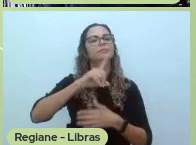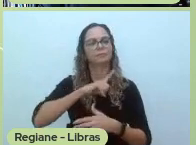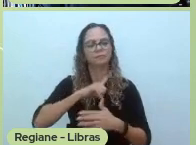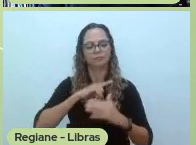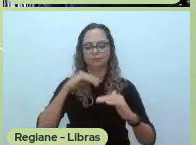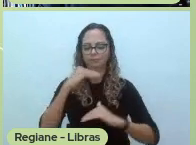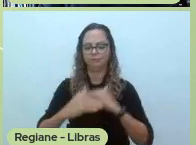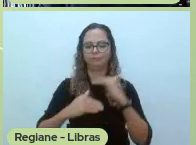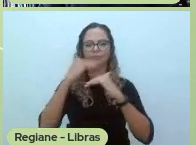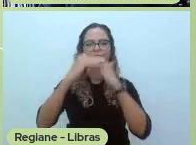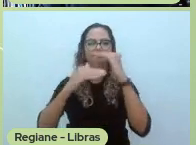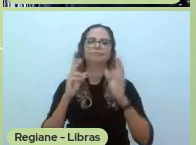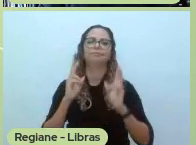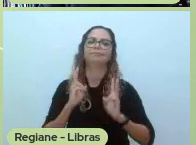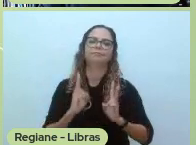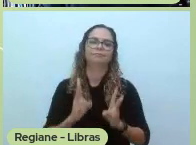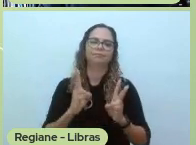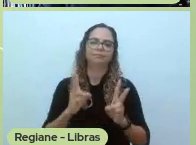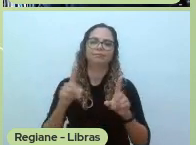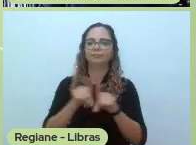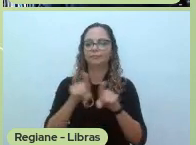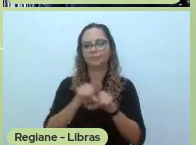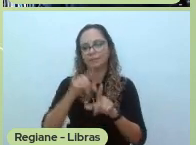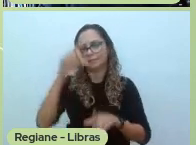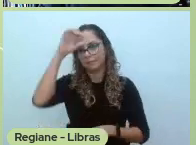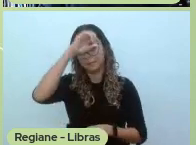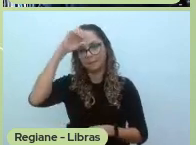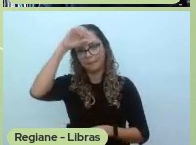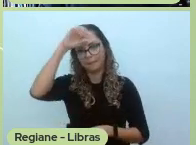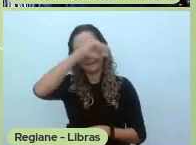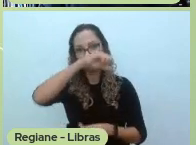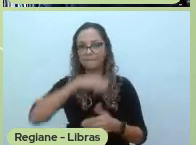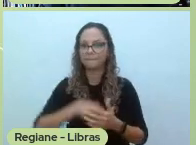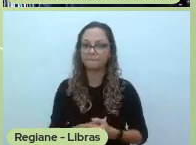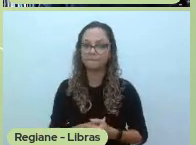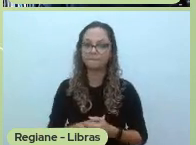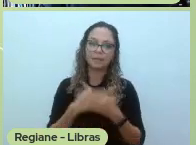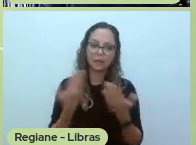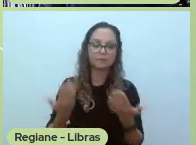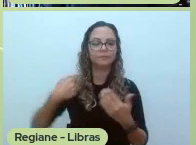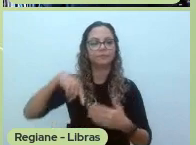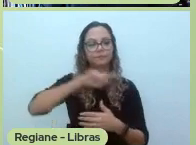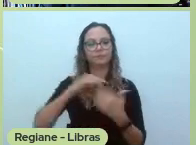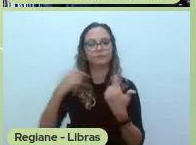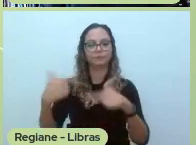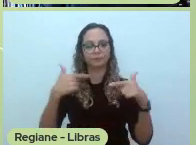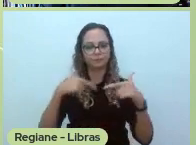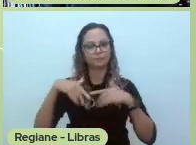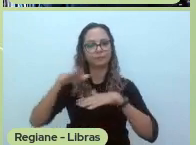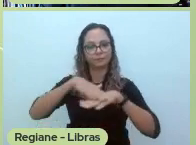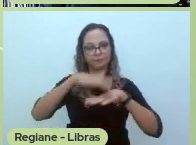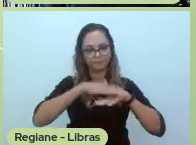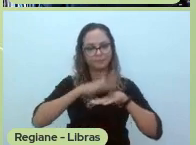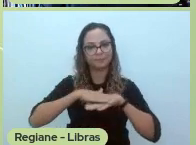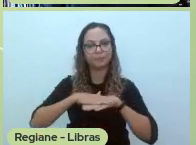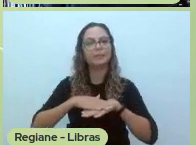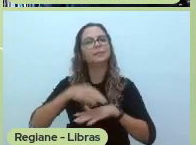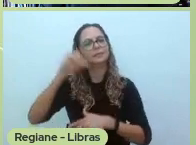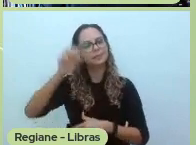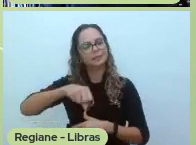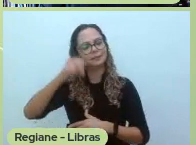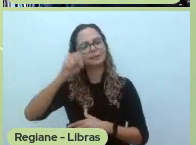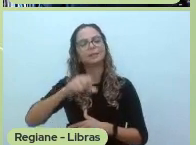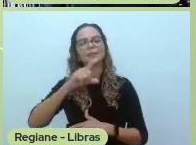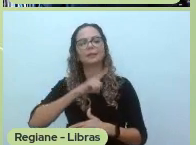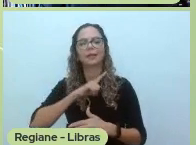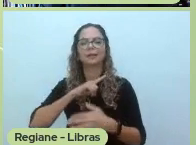de aprendizagem. Então, é um pouco dessa dinâmica que a gente faz. Mas, sim, acho que as questões se conectam. E aqui a